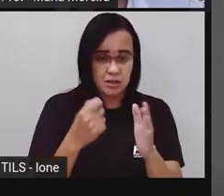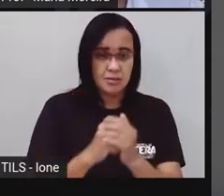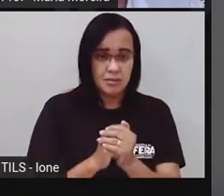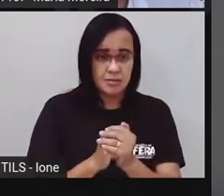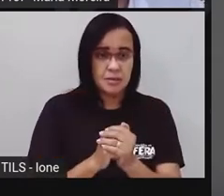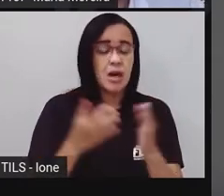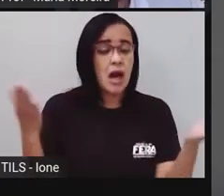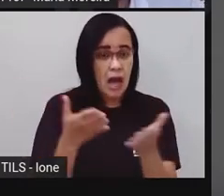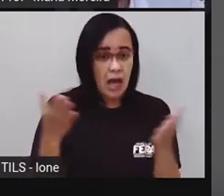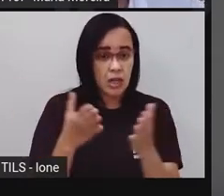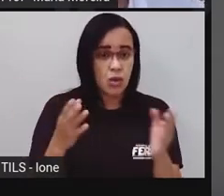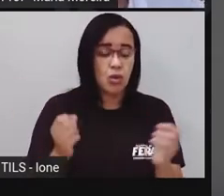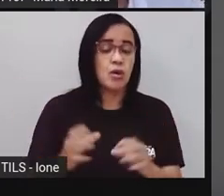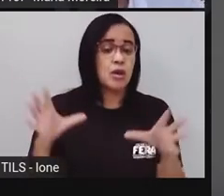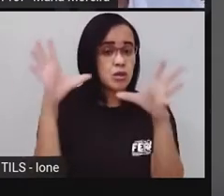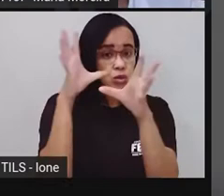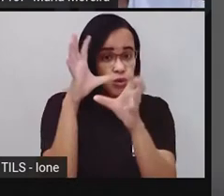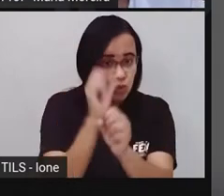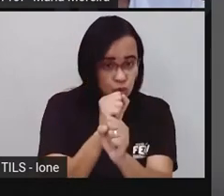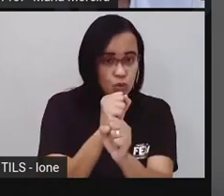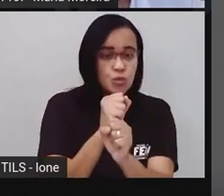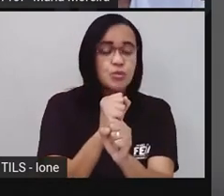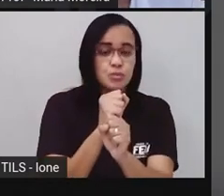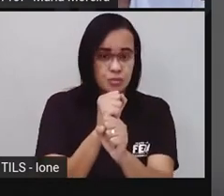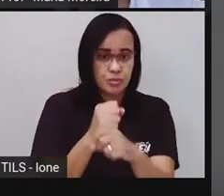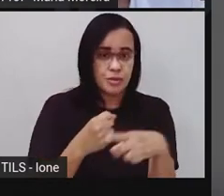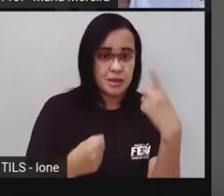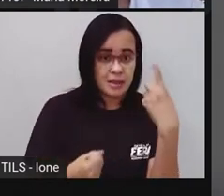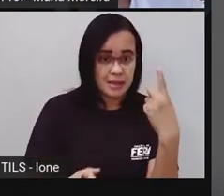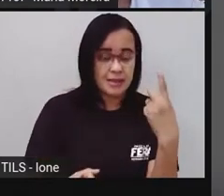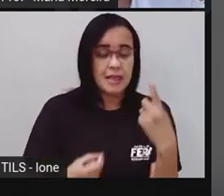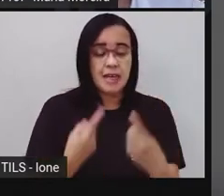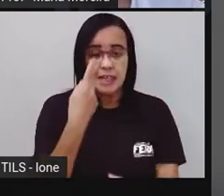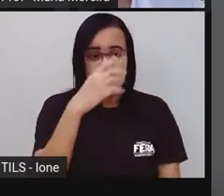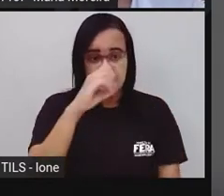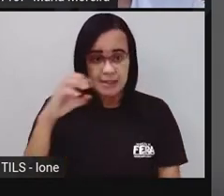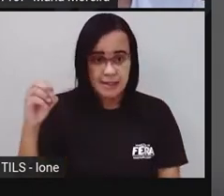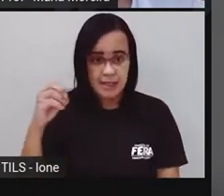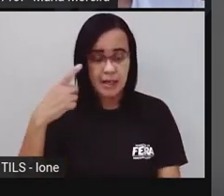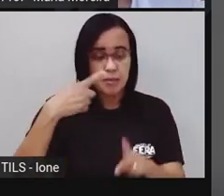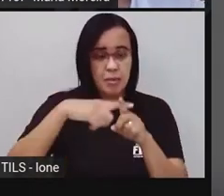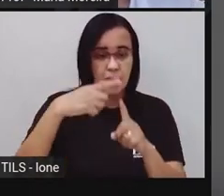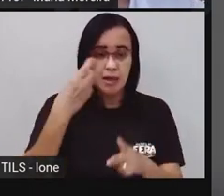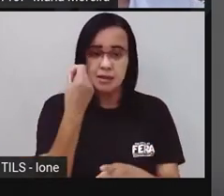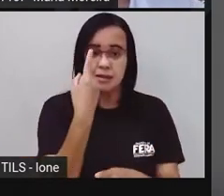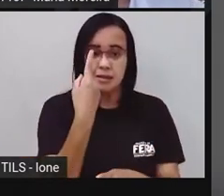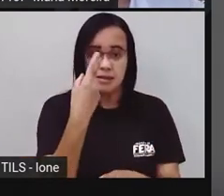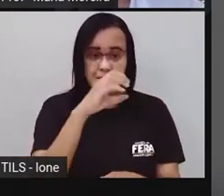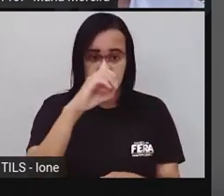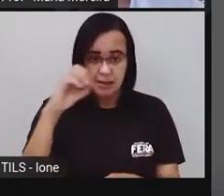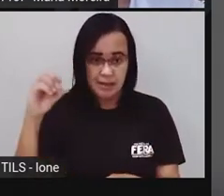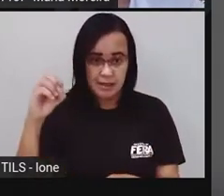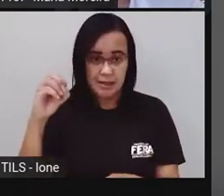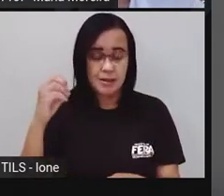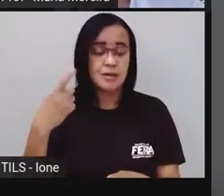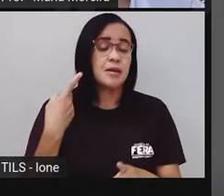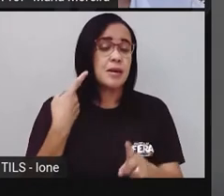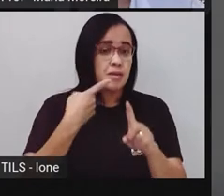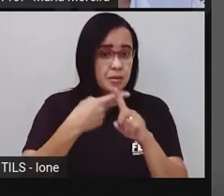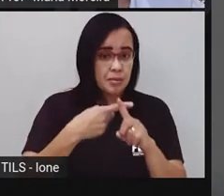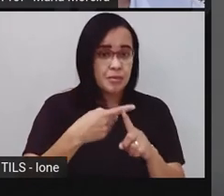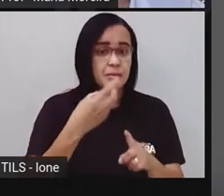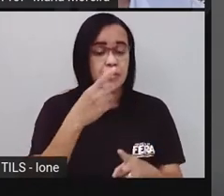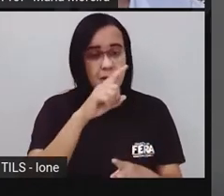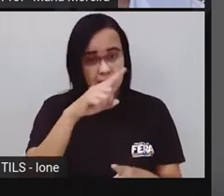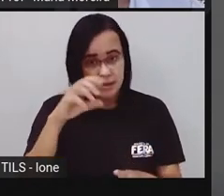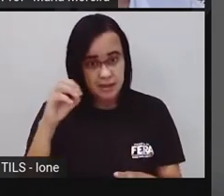o que somando vamos lá É sim mas sem 200 mais 100